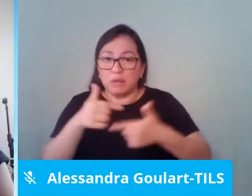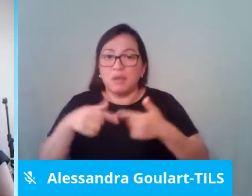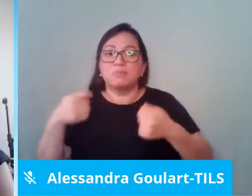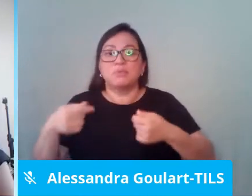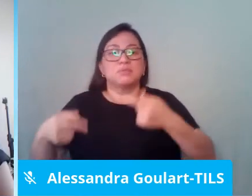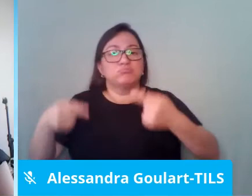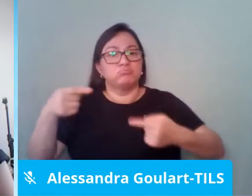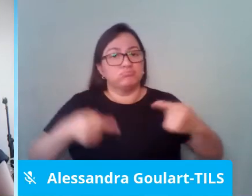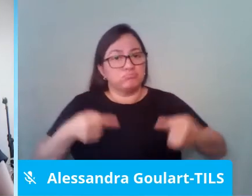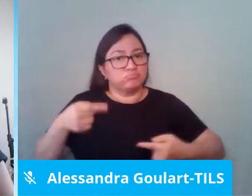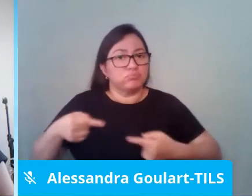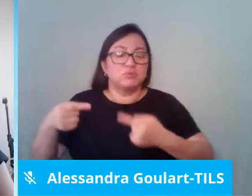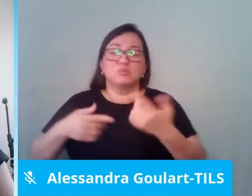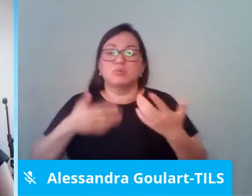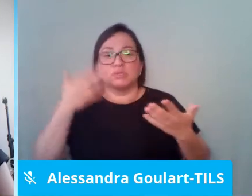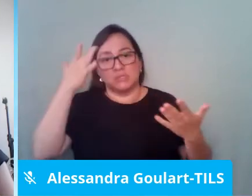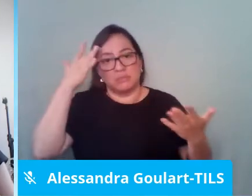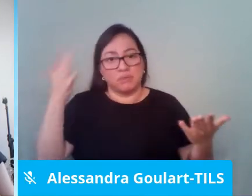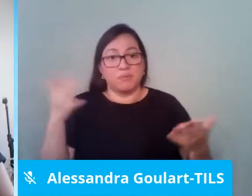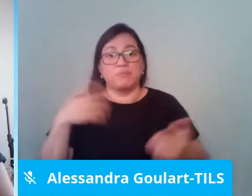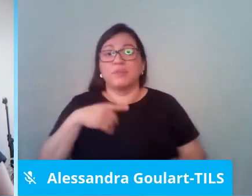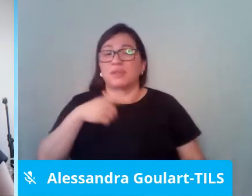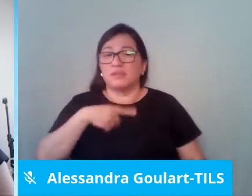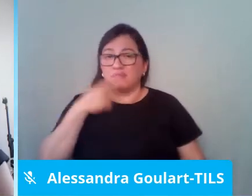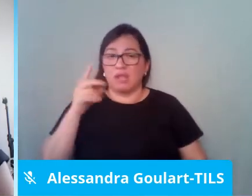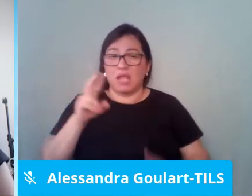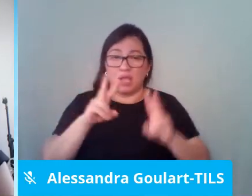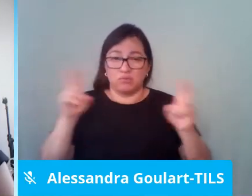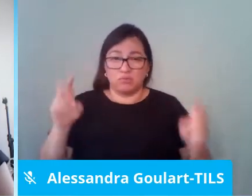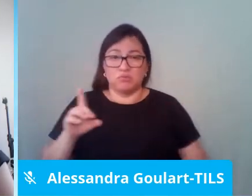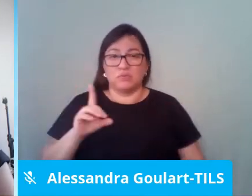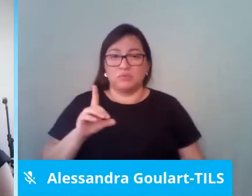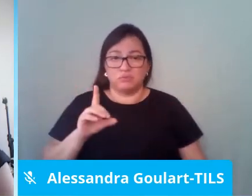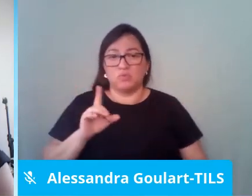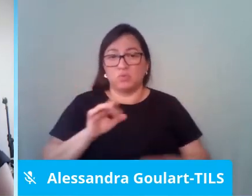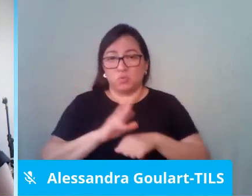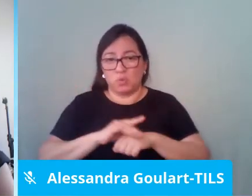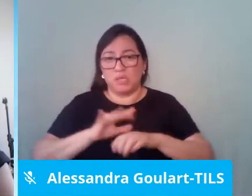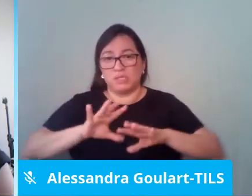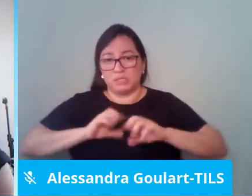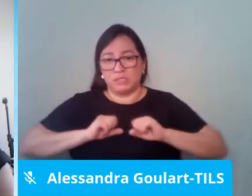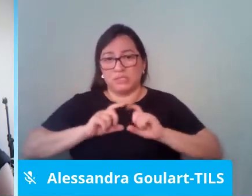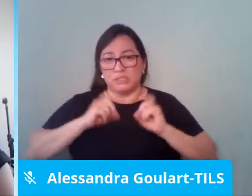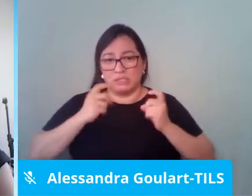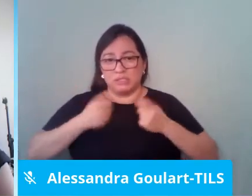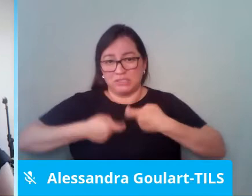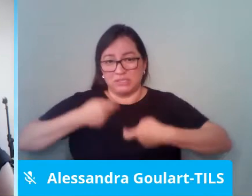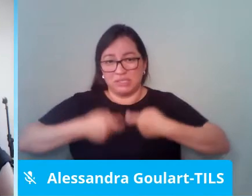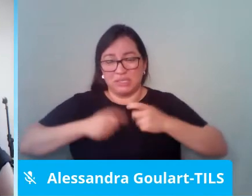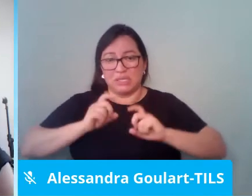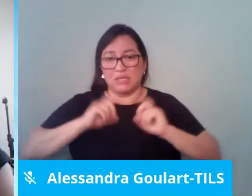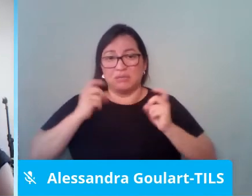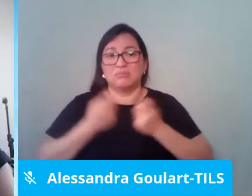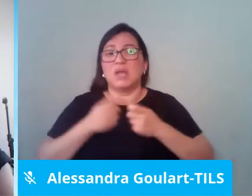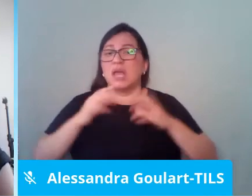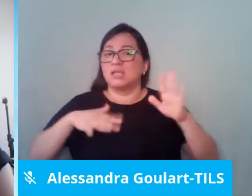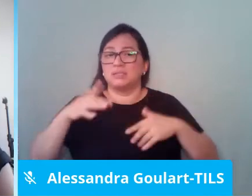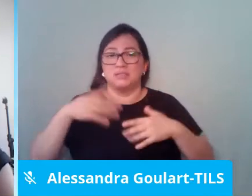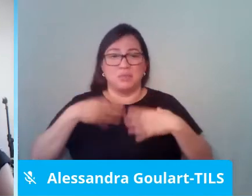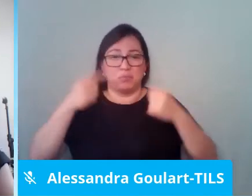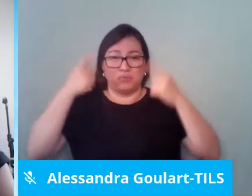que quando a gente fala de IST, tem uma questão de violência também. Muitas vezes essa mulher não consegue falar com esse parceiro sobre